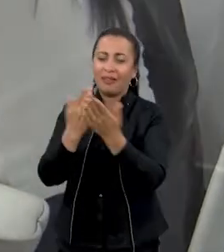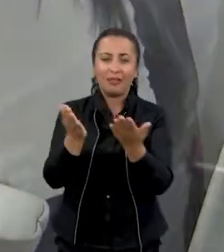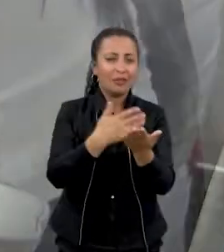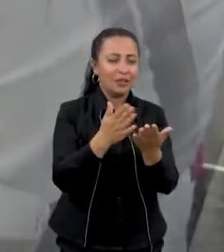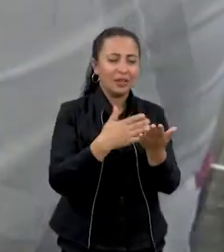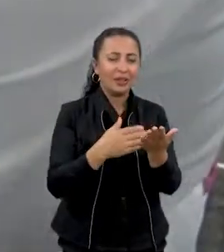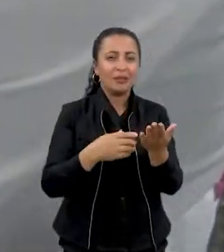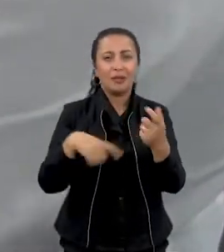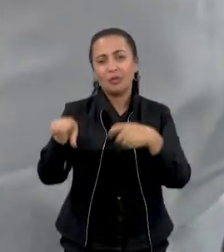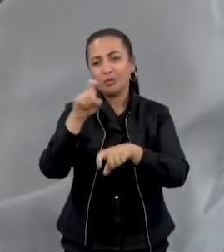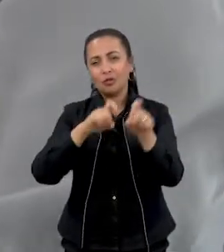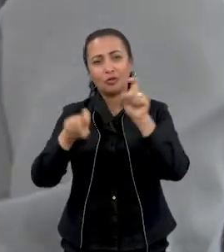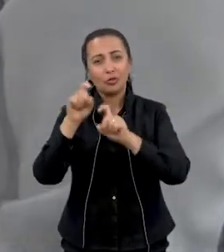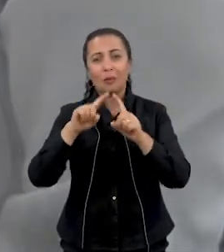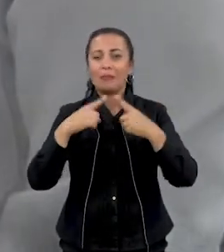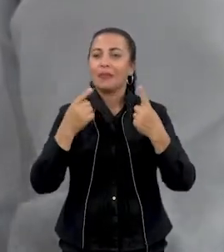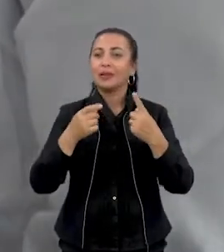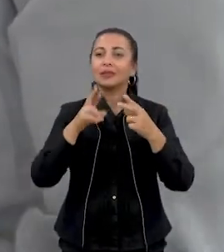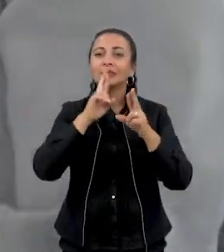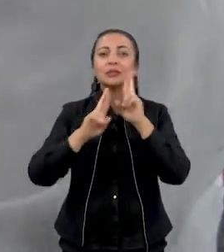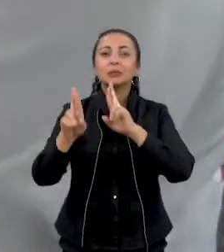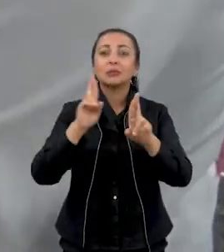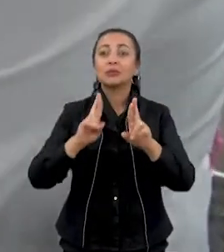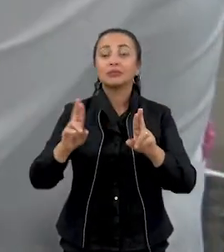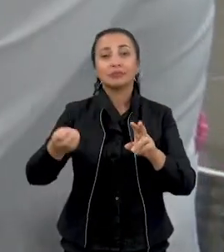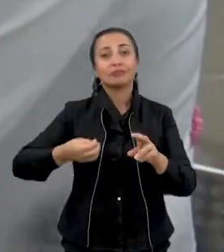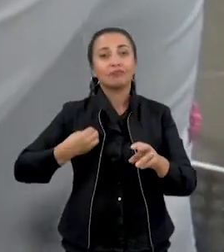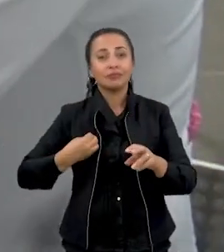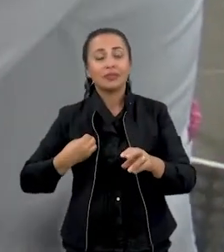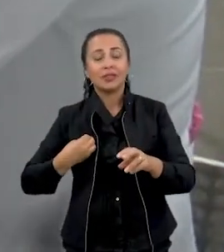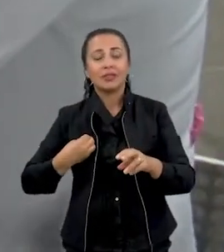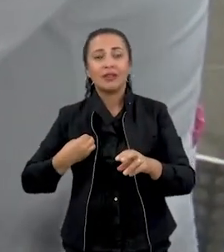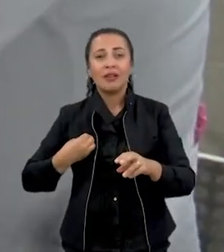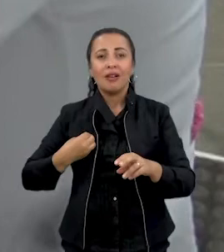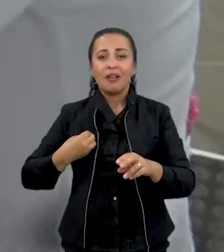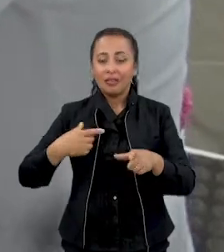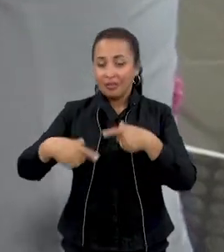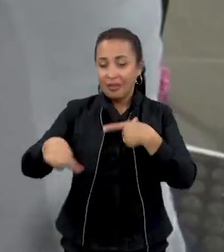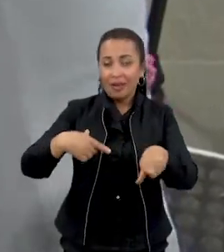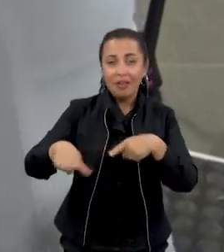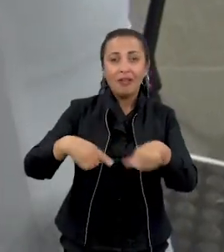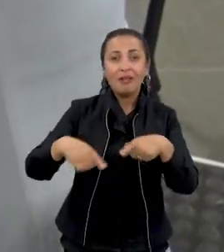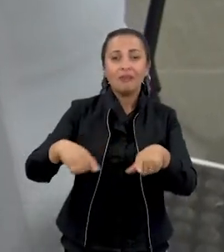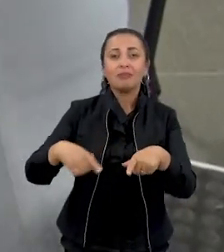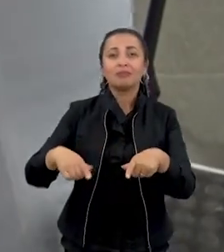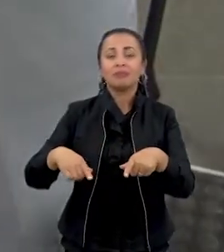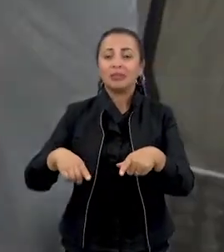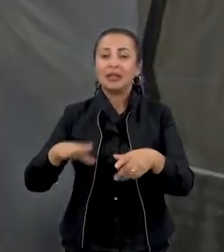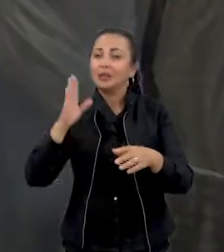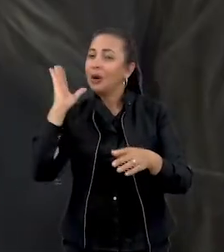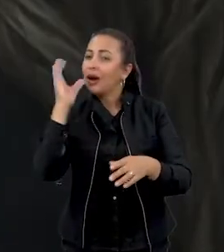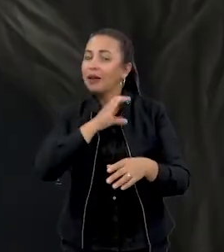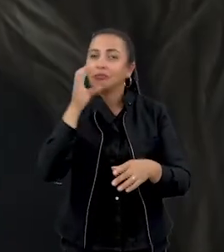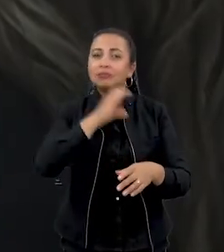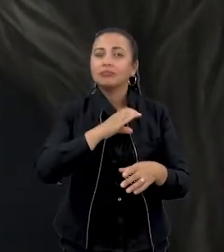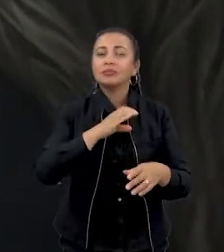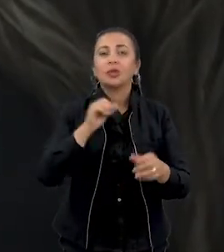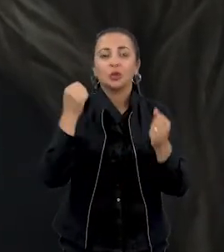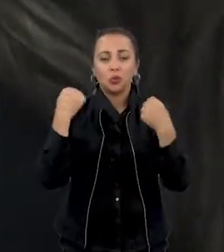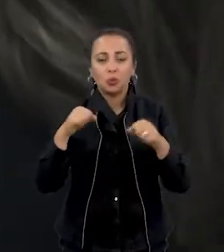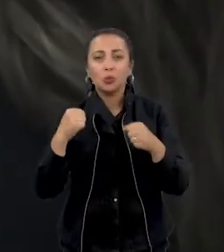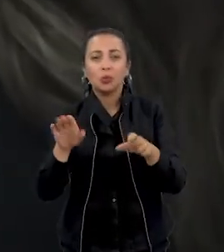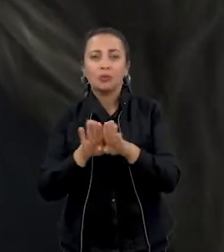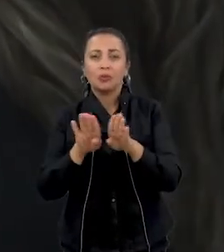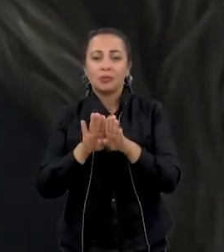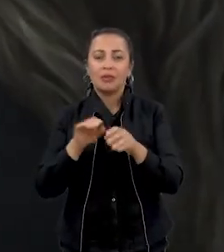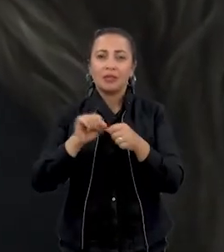ou nas bases digitais. A gente quer que esses resultados sejam trabalhados o quanto antes e